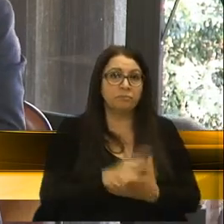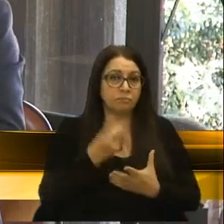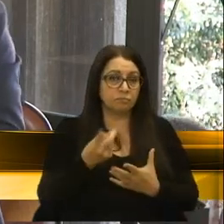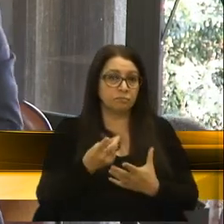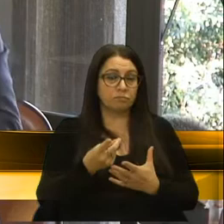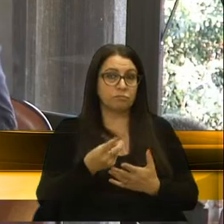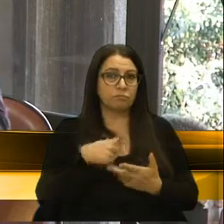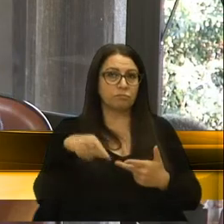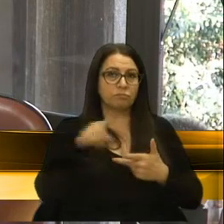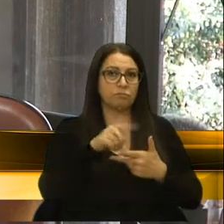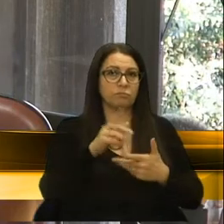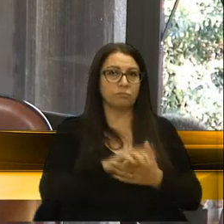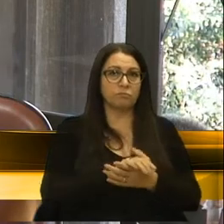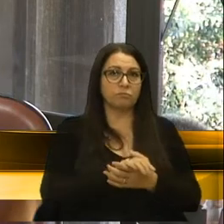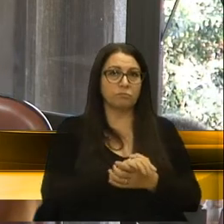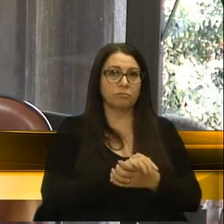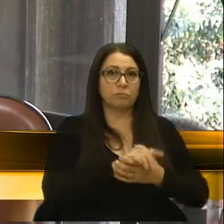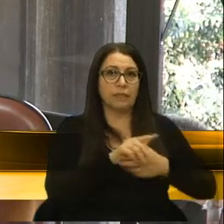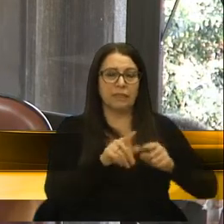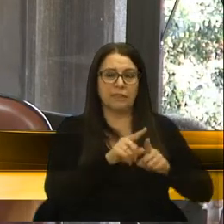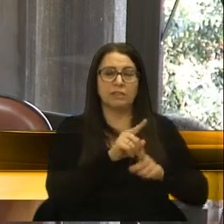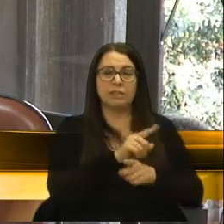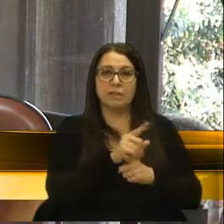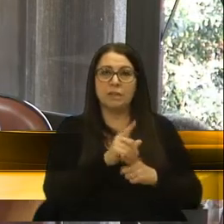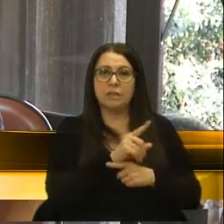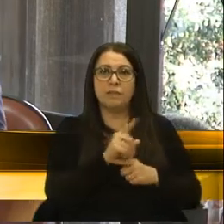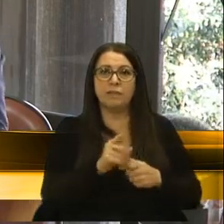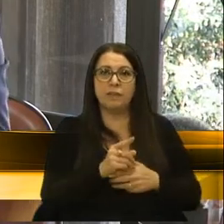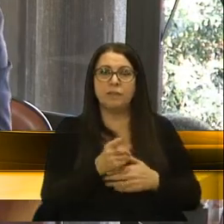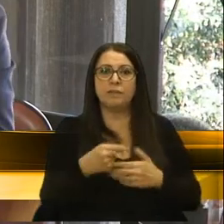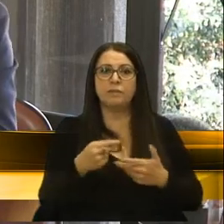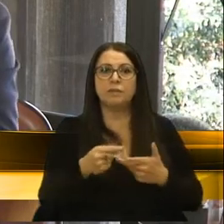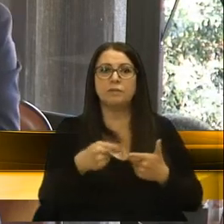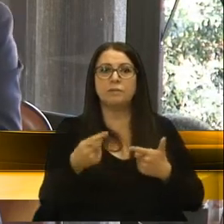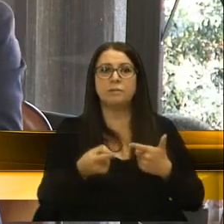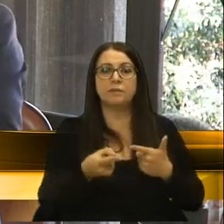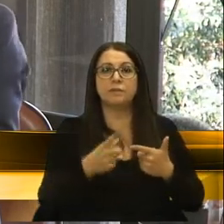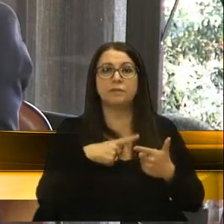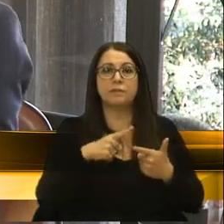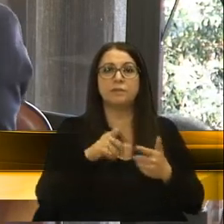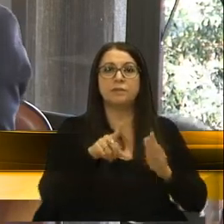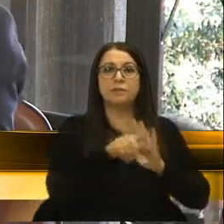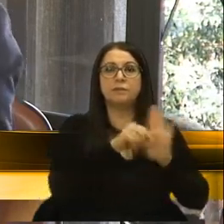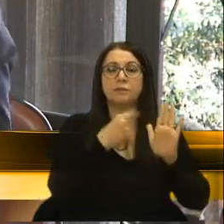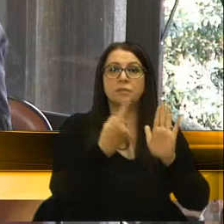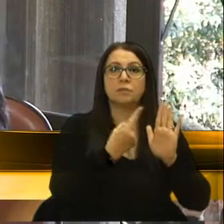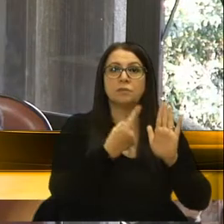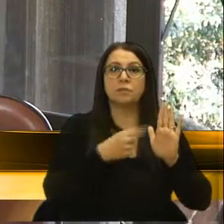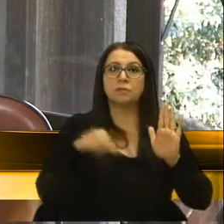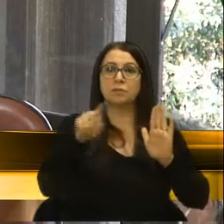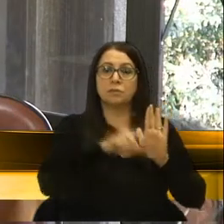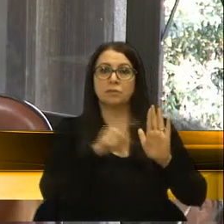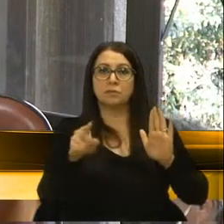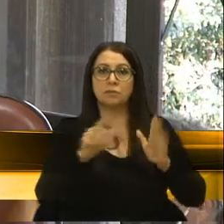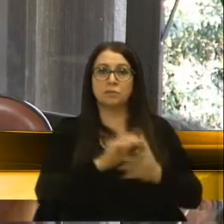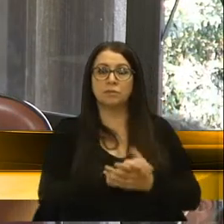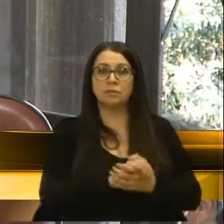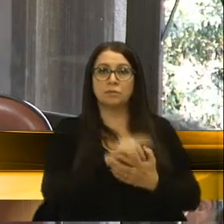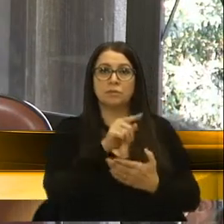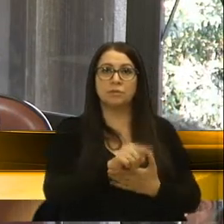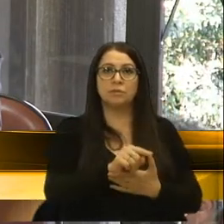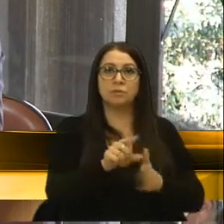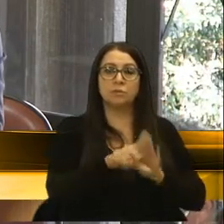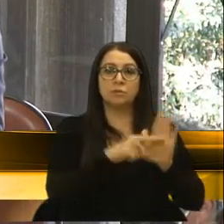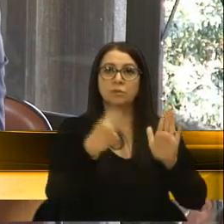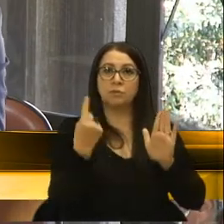somente serão celebrados convênios nas hipóteses do parágrafo único do artigo 84. O que diz o parágrafo